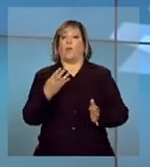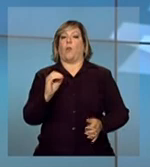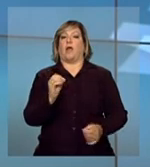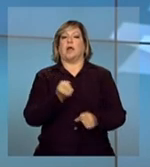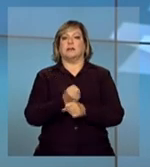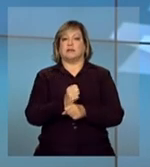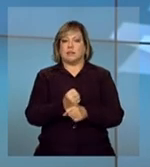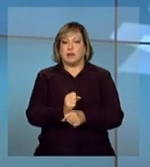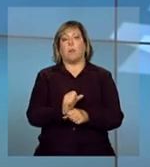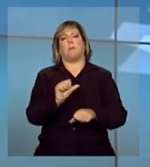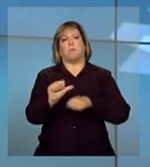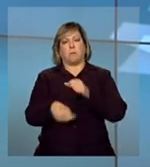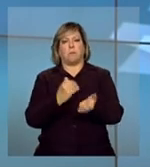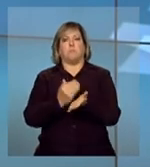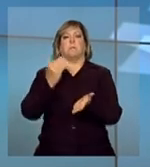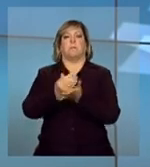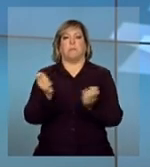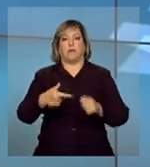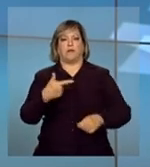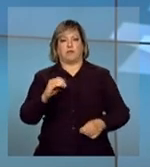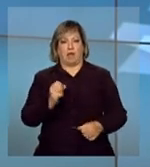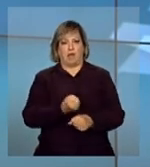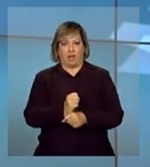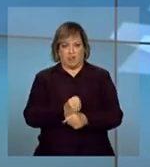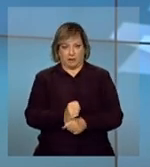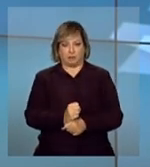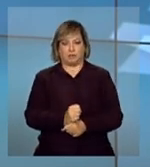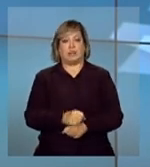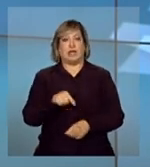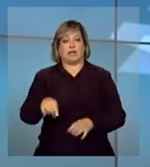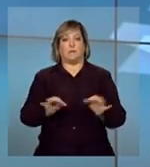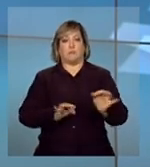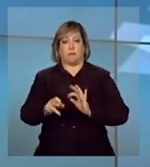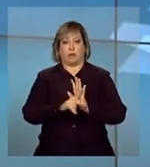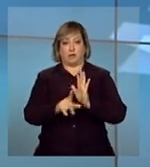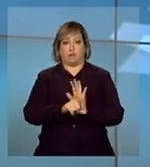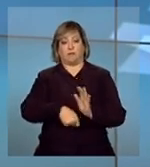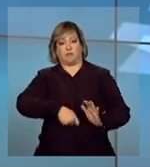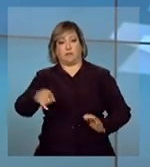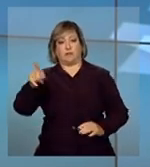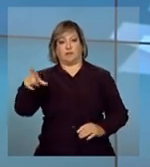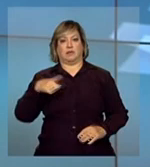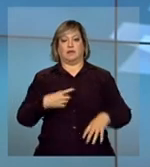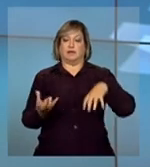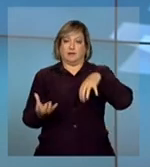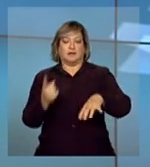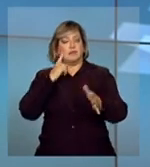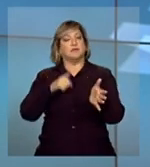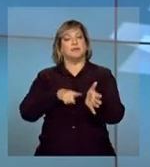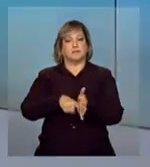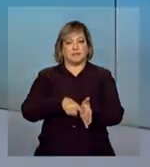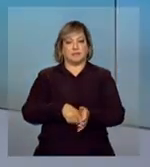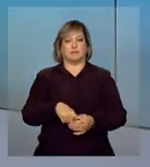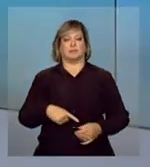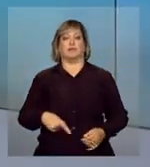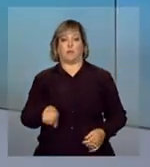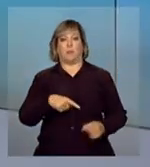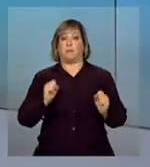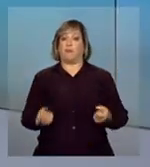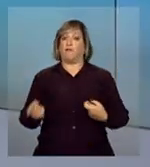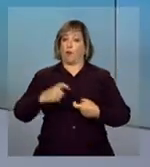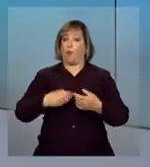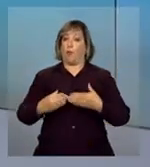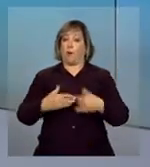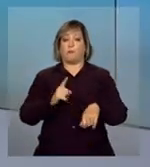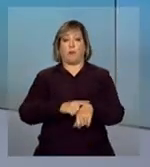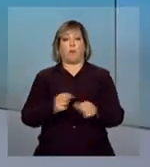anos, renovável por mais 20 anos. O projeto será encaminhado para análise do Congresso Nacional. E nós podemos voltar